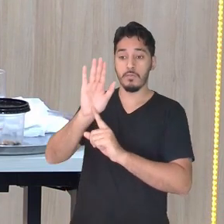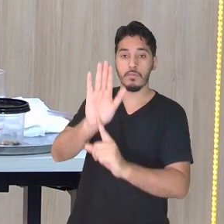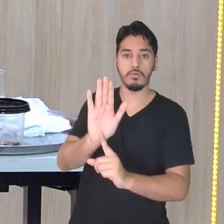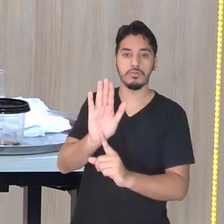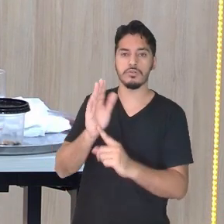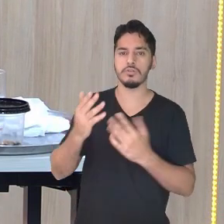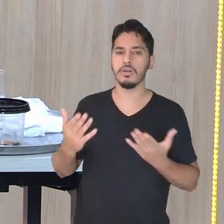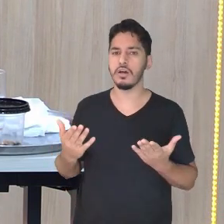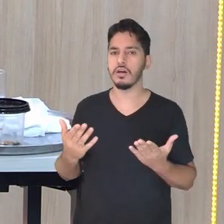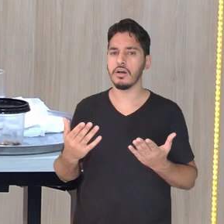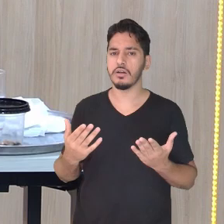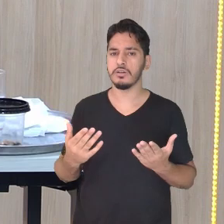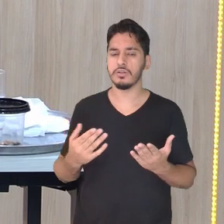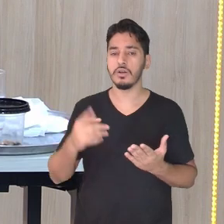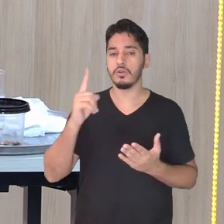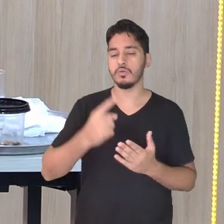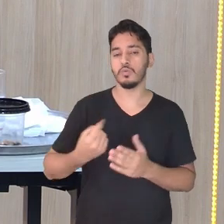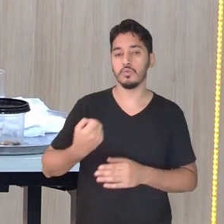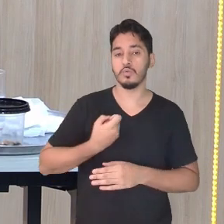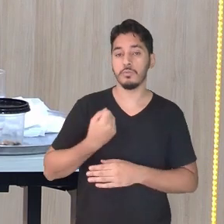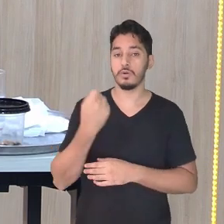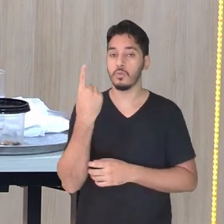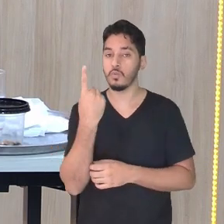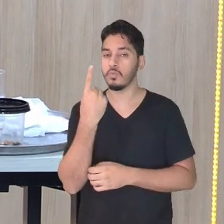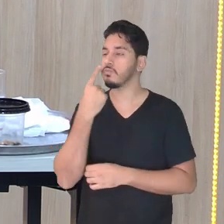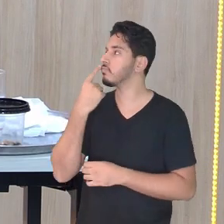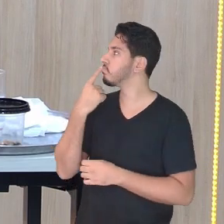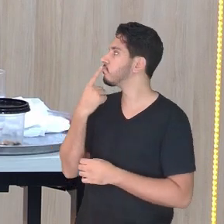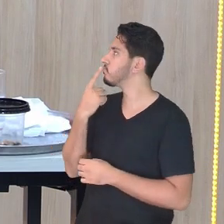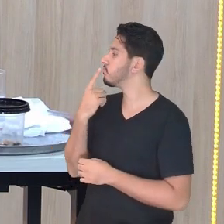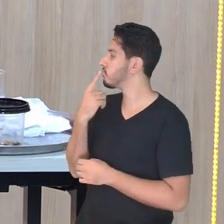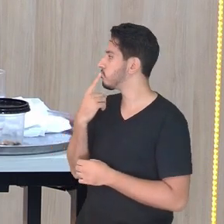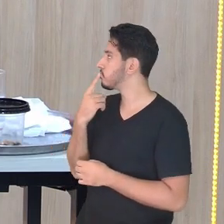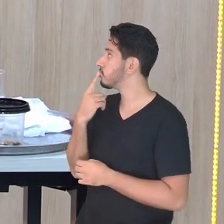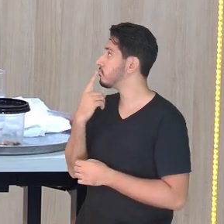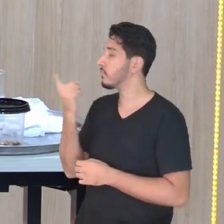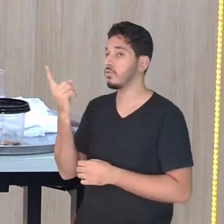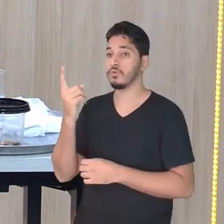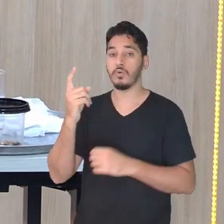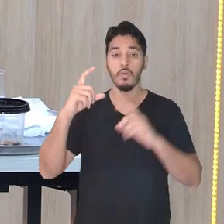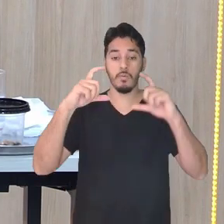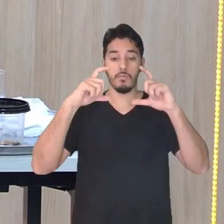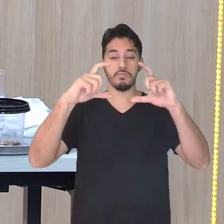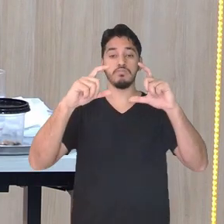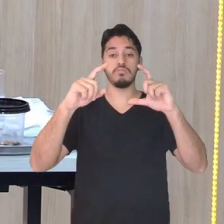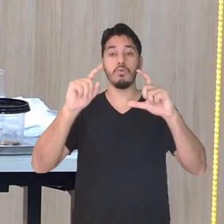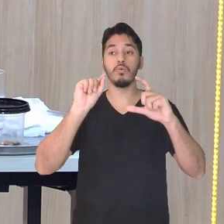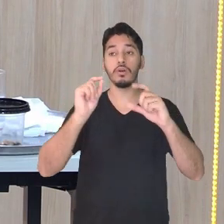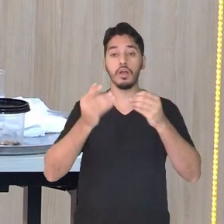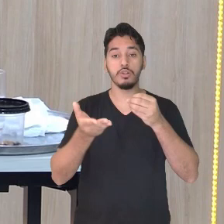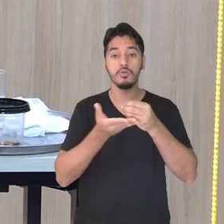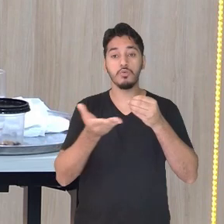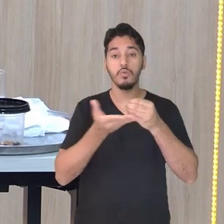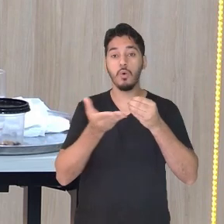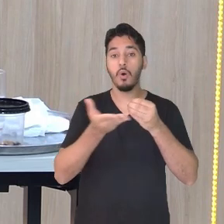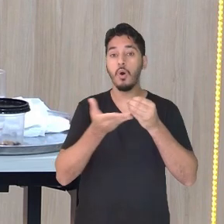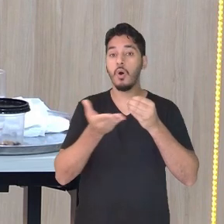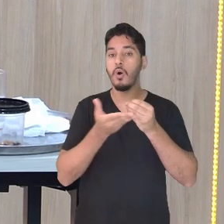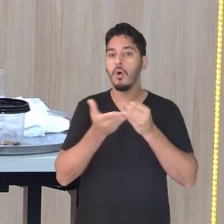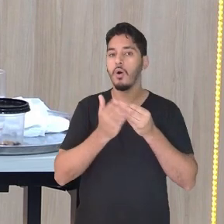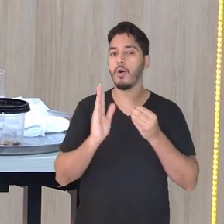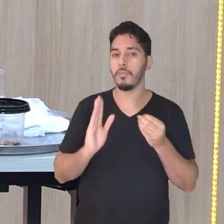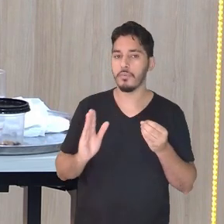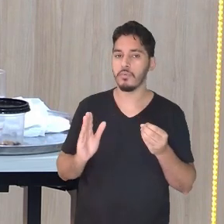né, no número 1? No Becker 1, ou seja, no copo de laboratório 1. É